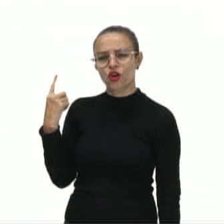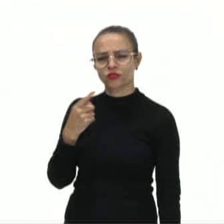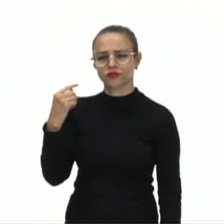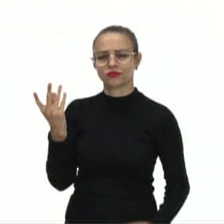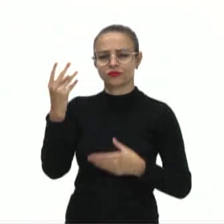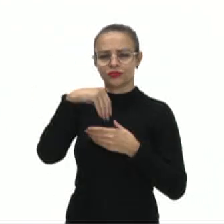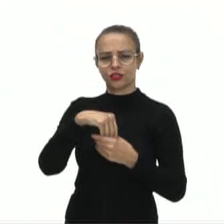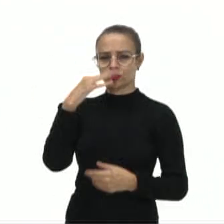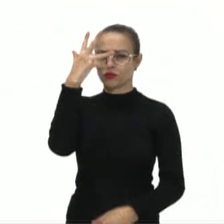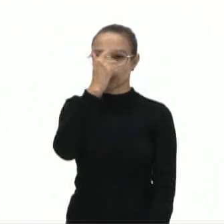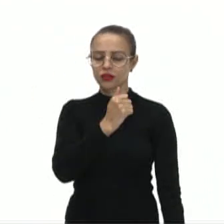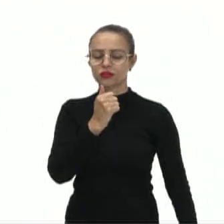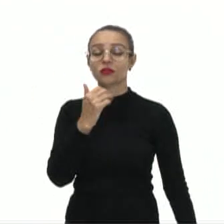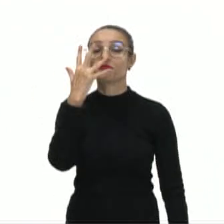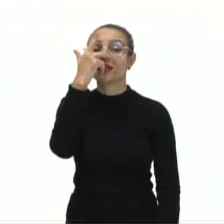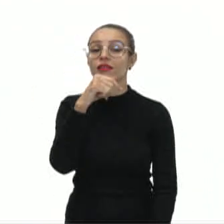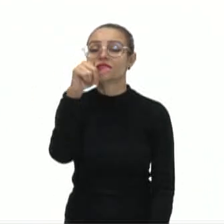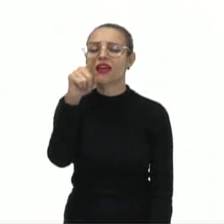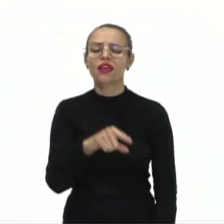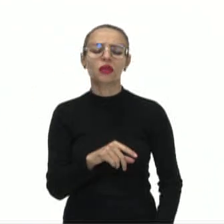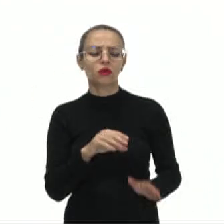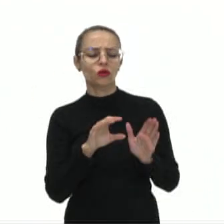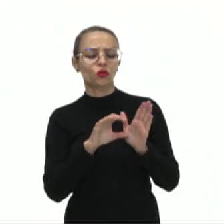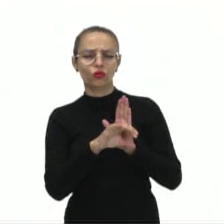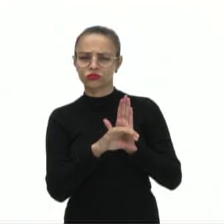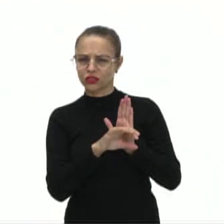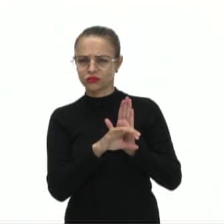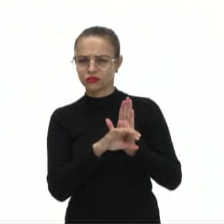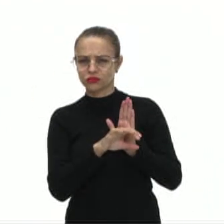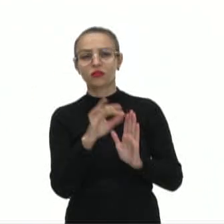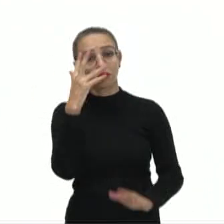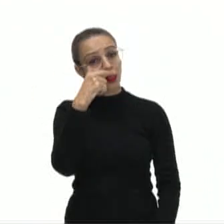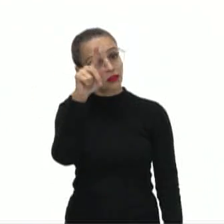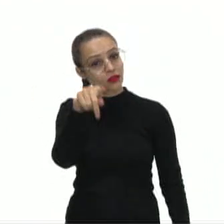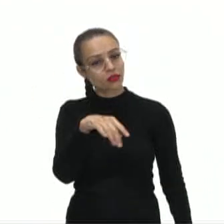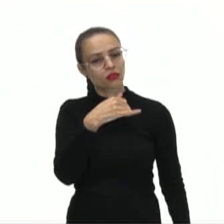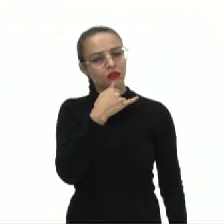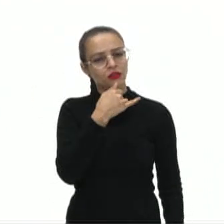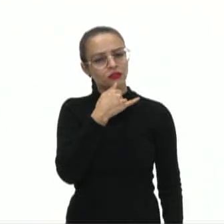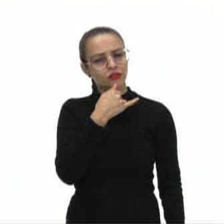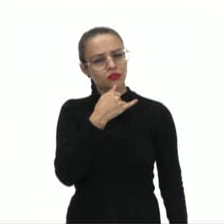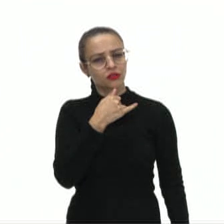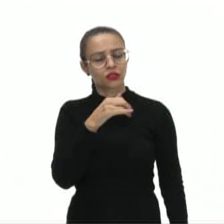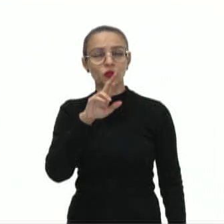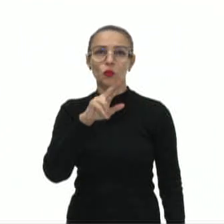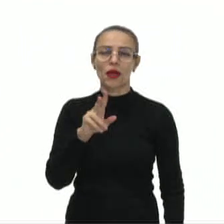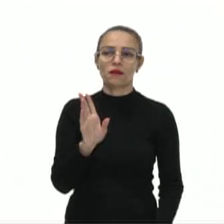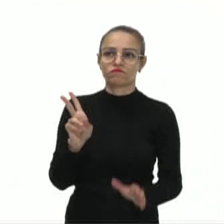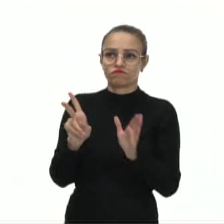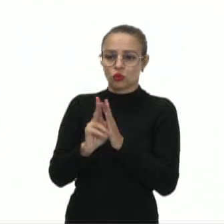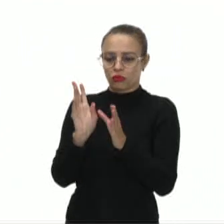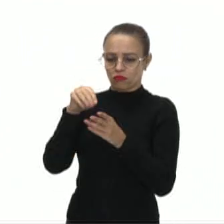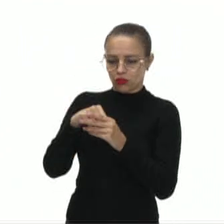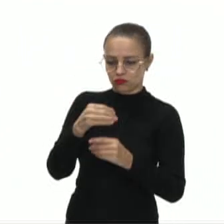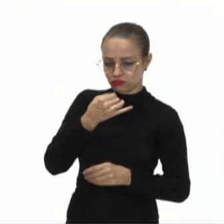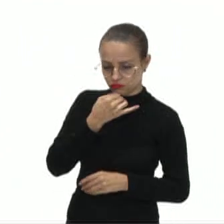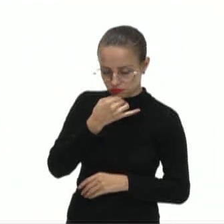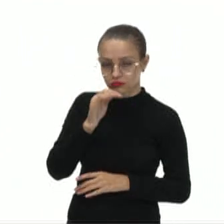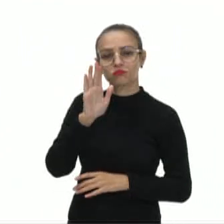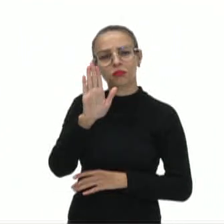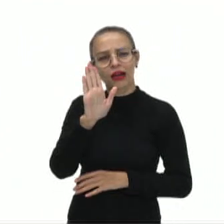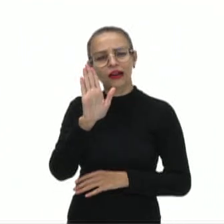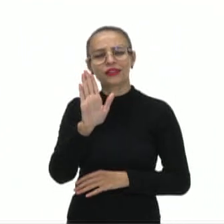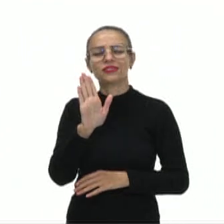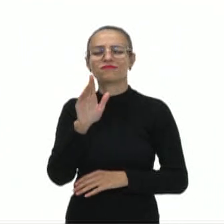A beleza é um conceito e a beleza é triste. Não é triste em si, mas pelo que há nela